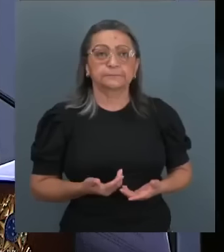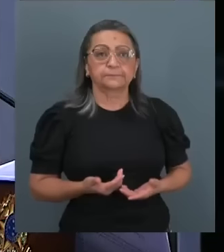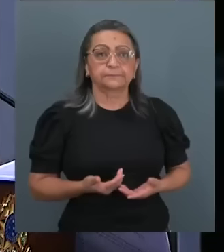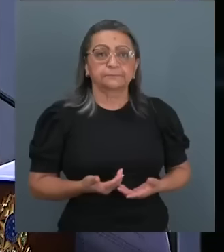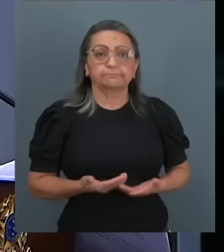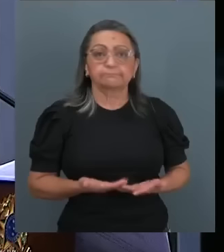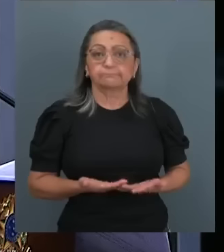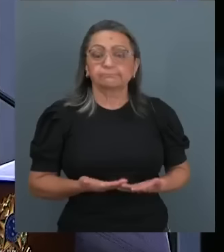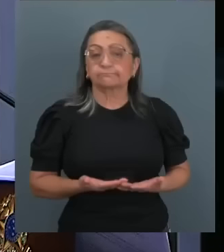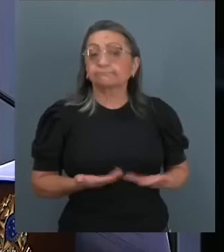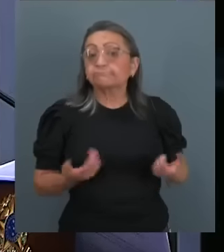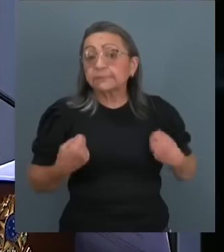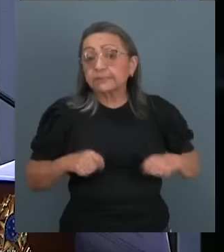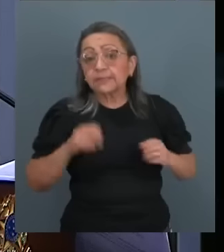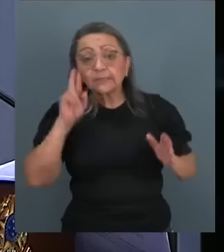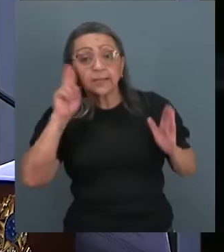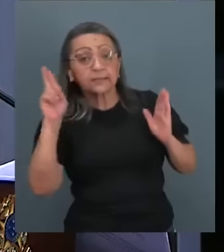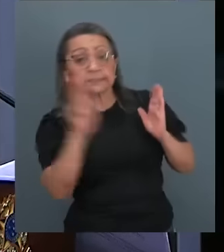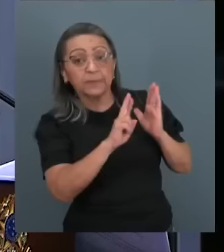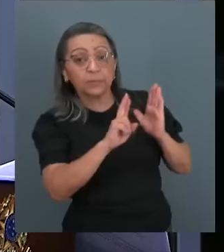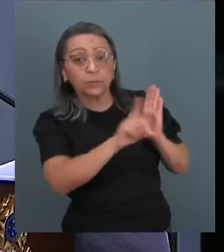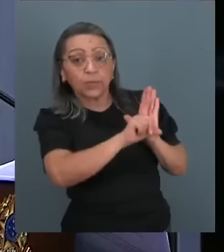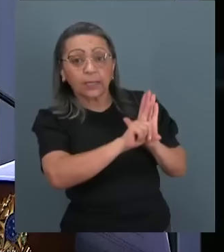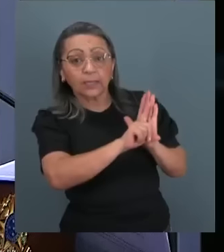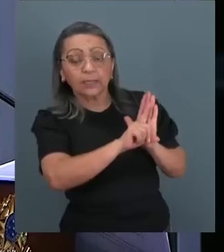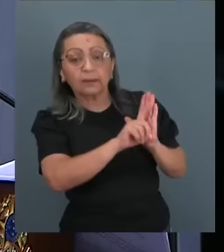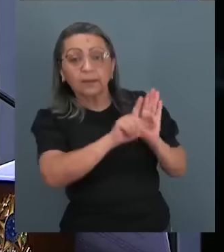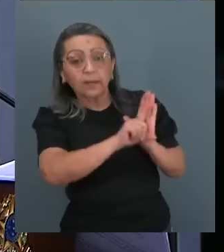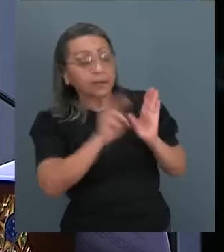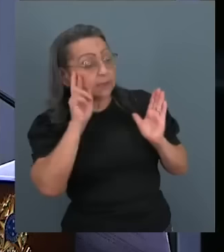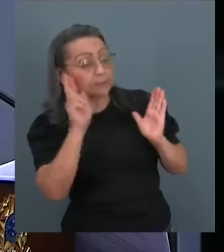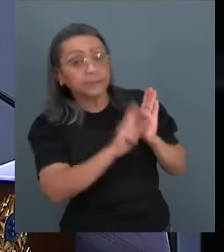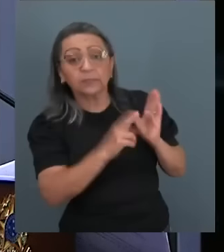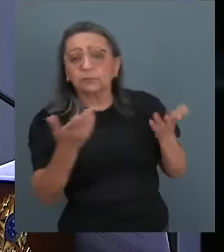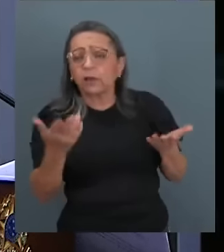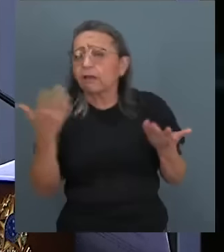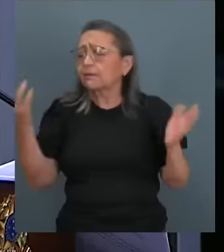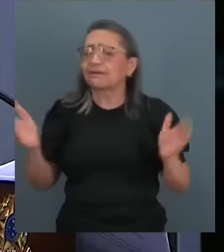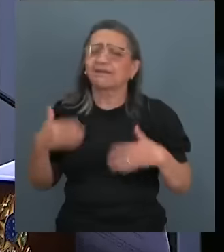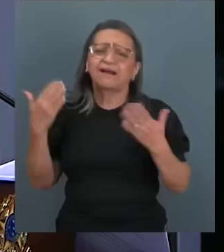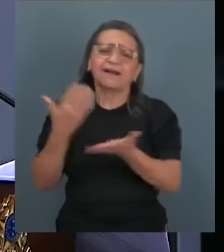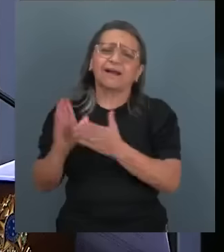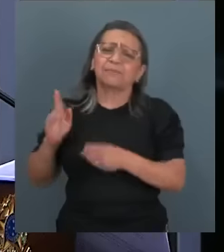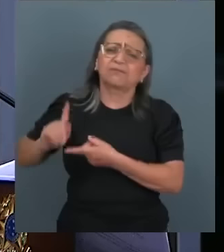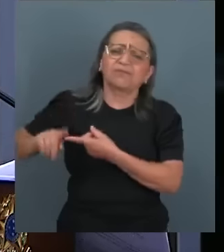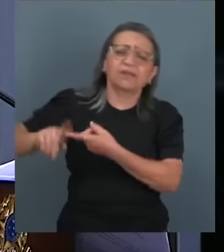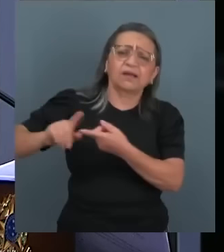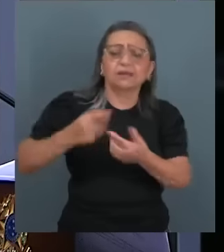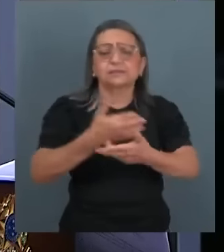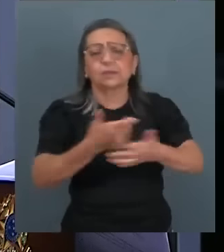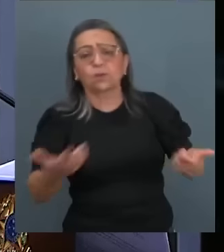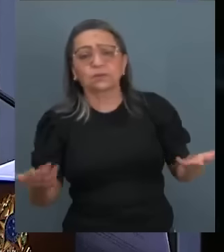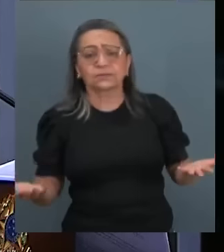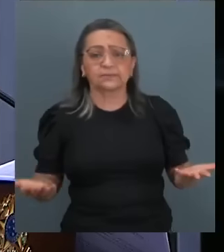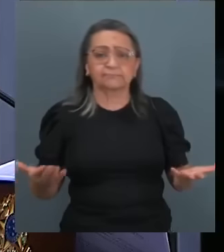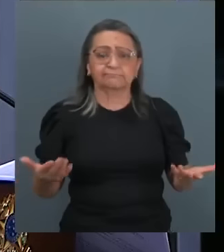Que a lei seja cumprida, que se acabe com essa sanha de revanche.